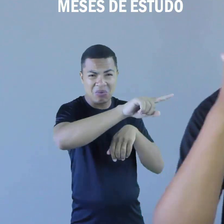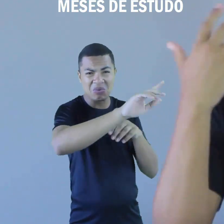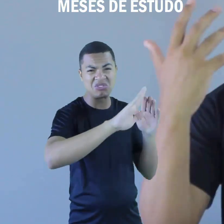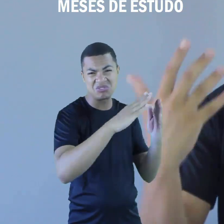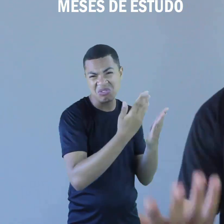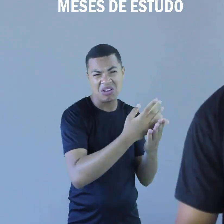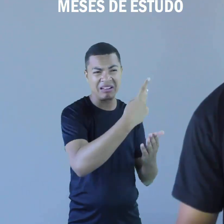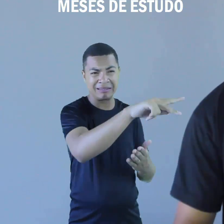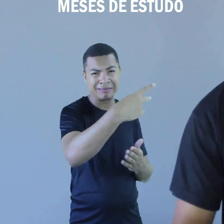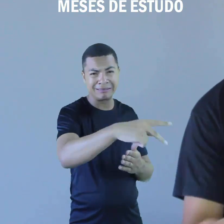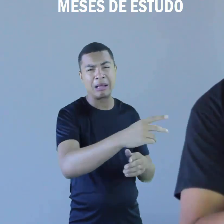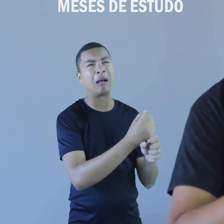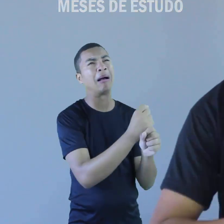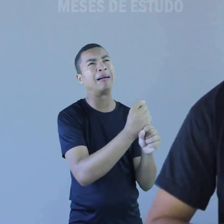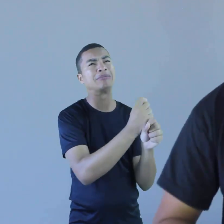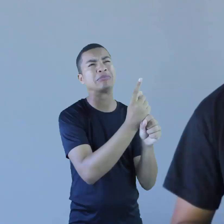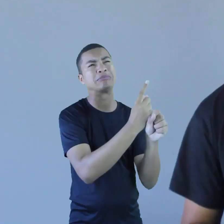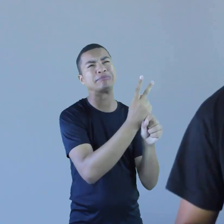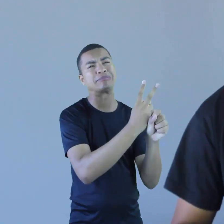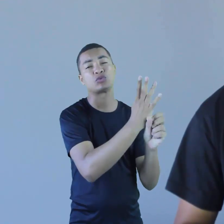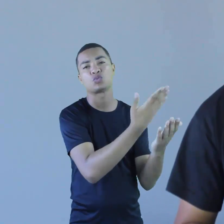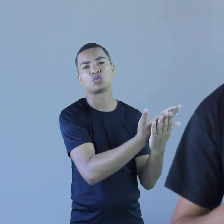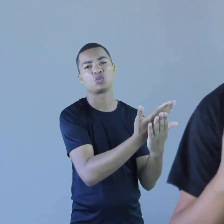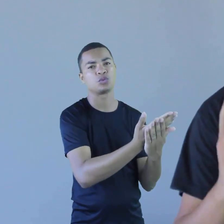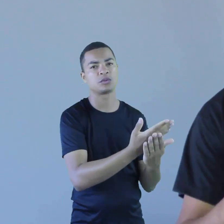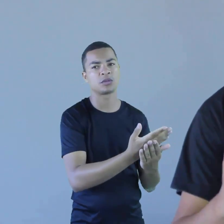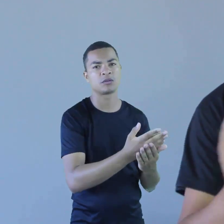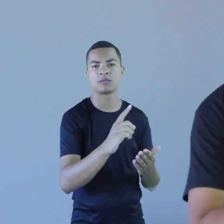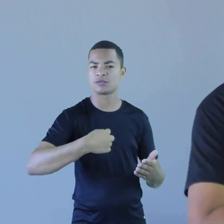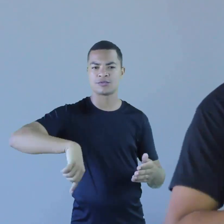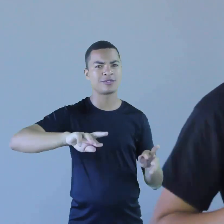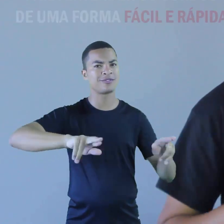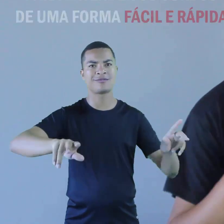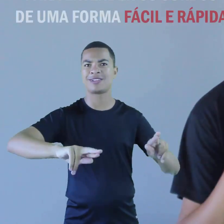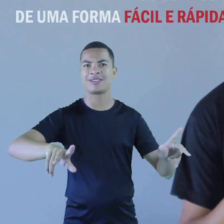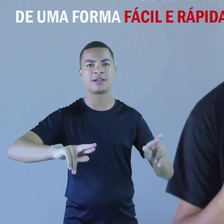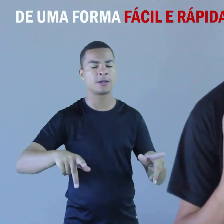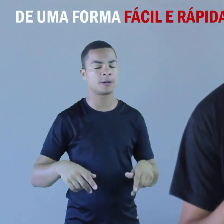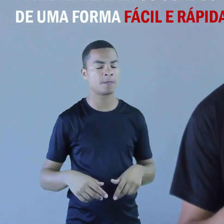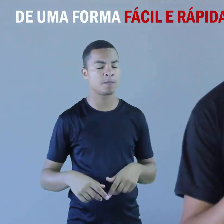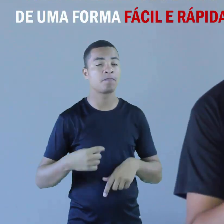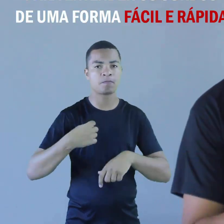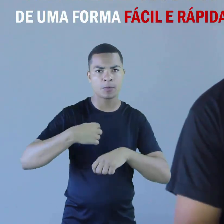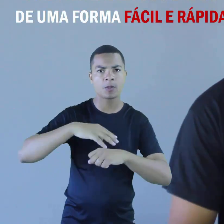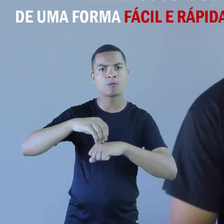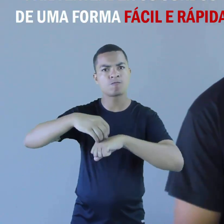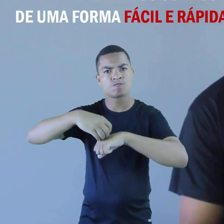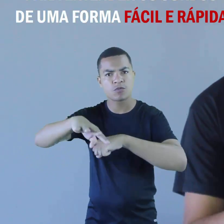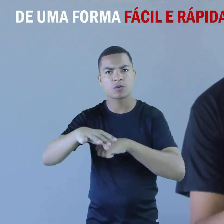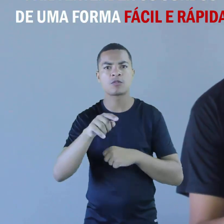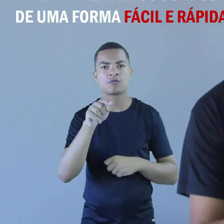que levaria anos e anos estudando numa escola comum. Lá eu vou lhe dar um passo a passo de